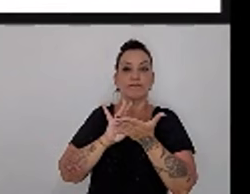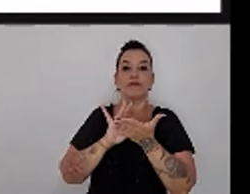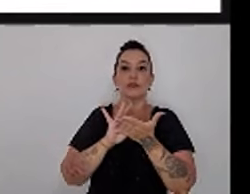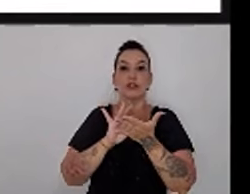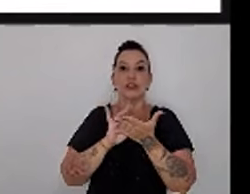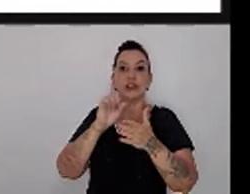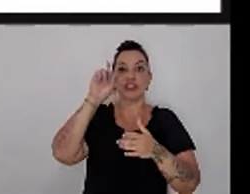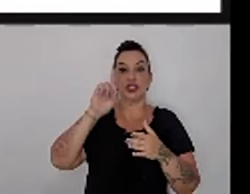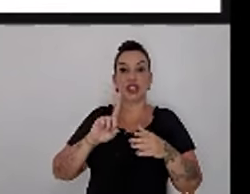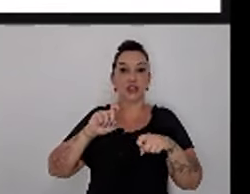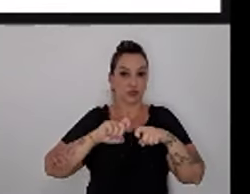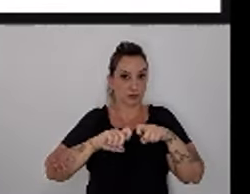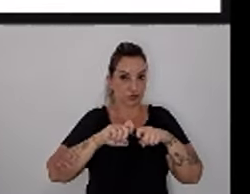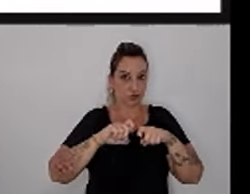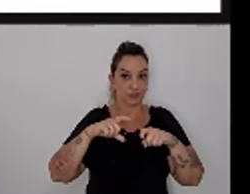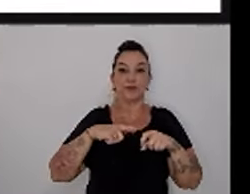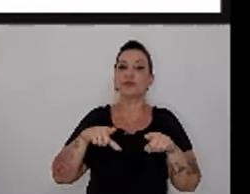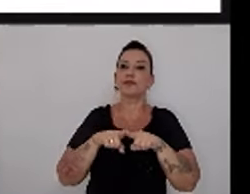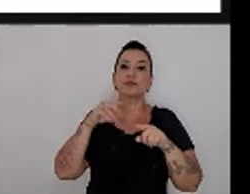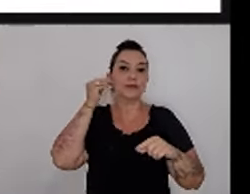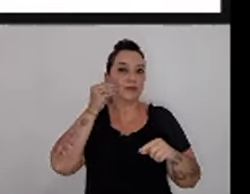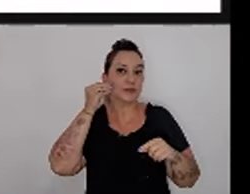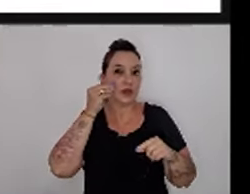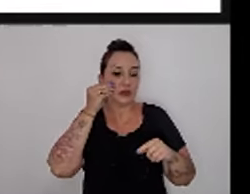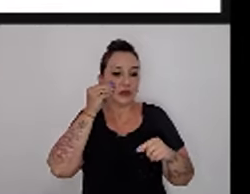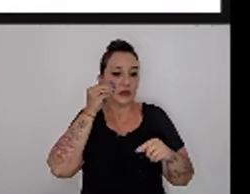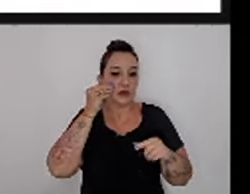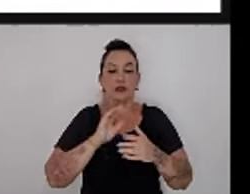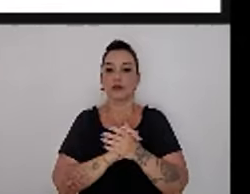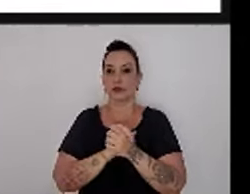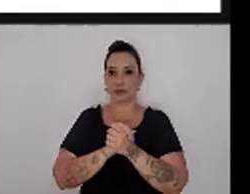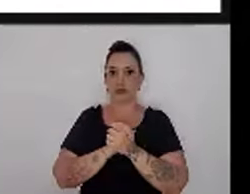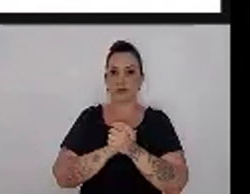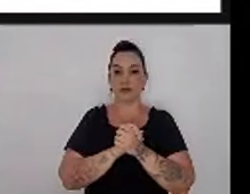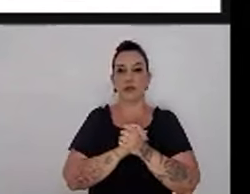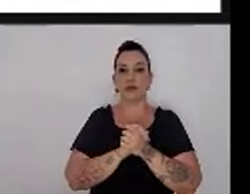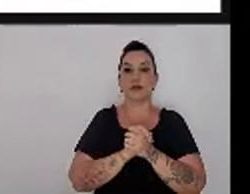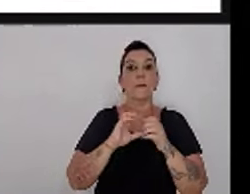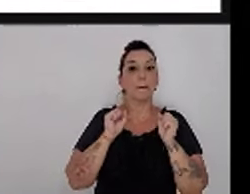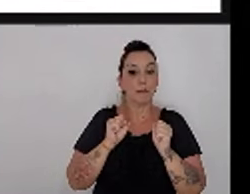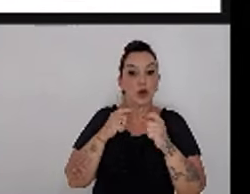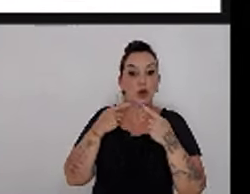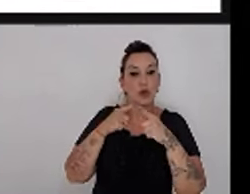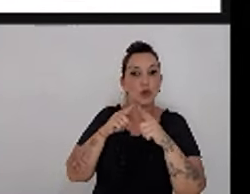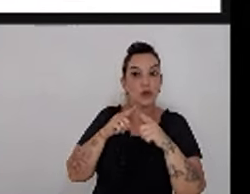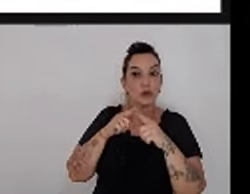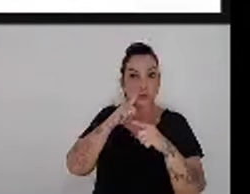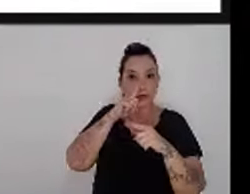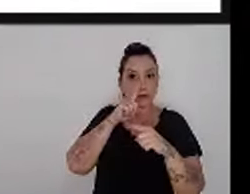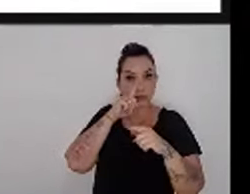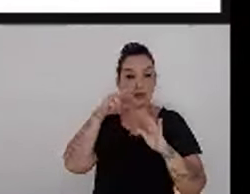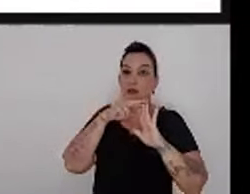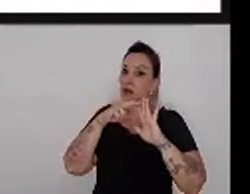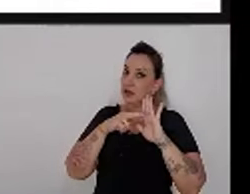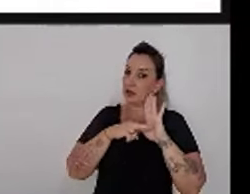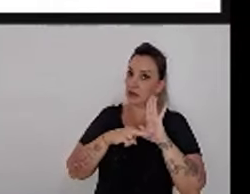de novos direitos sexuais, eles tratam com experiências que são empreendimentos de risco. Podem colocar em perigo as